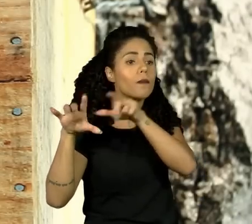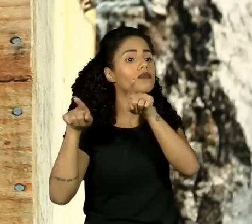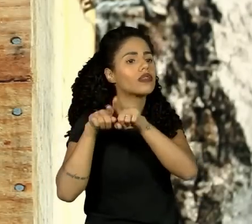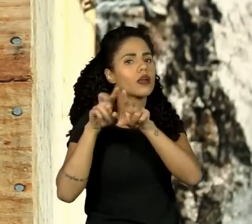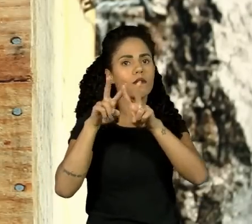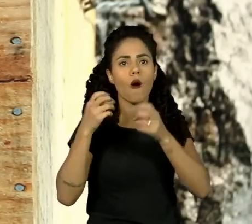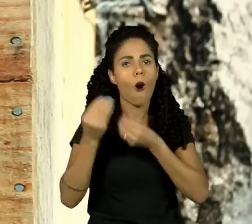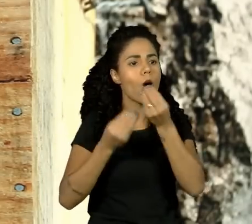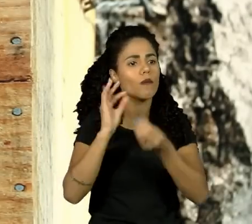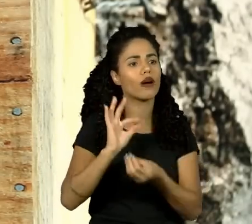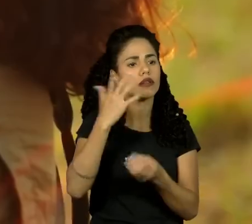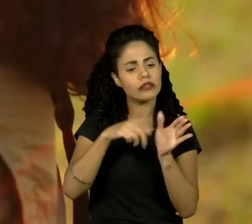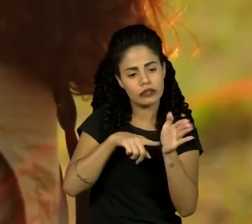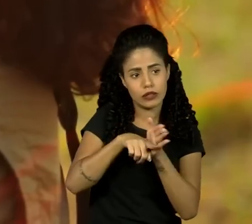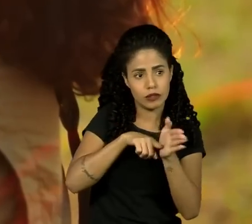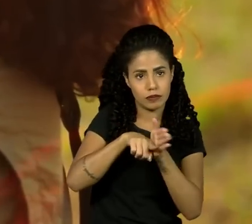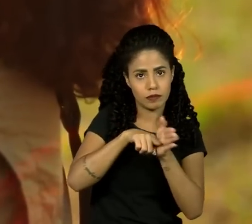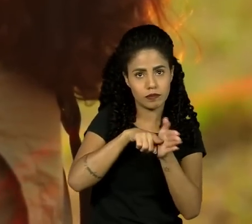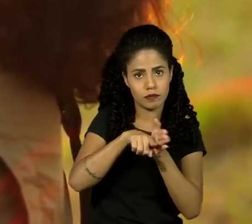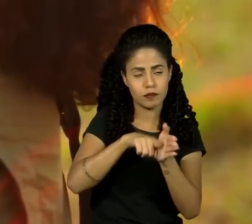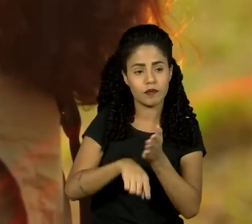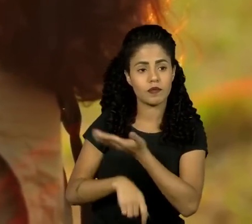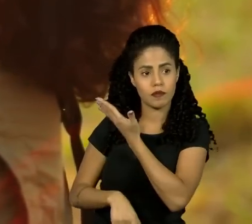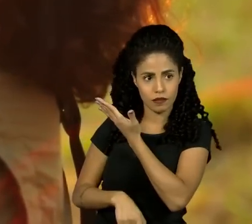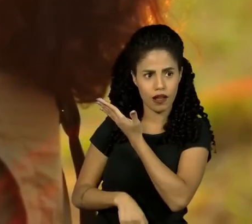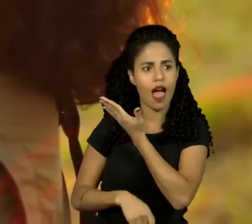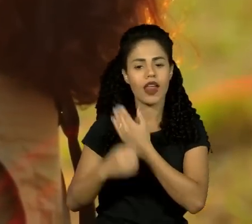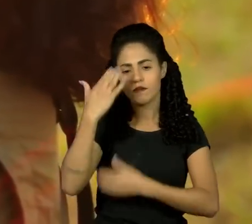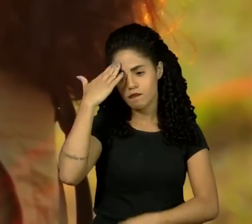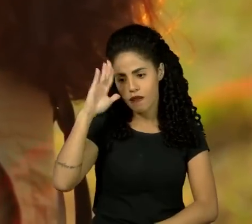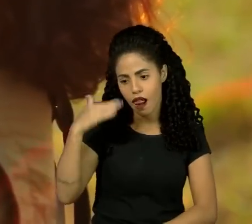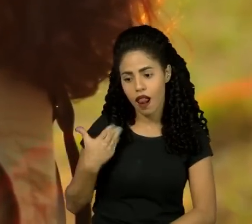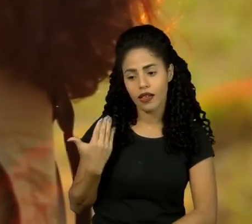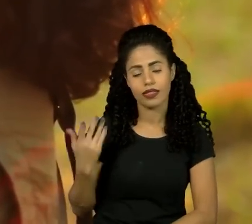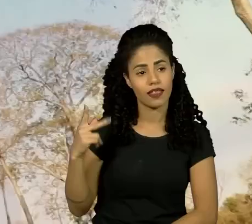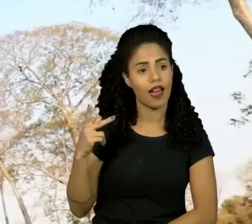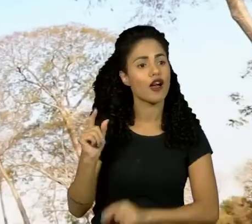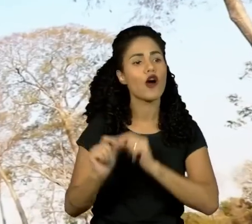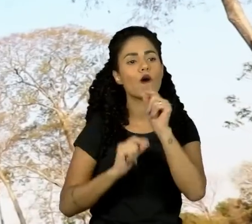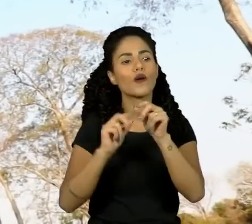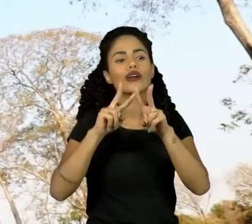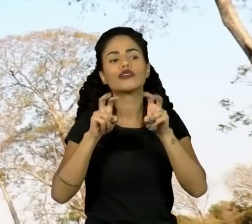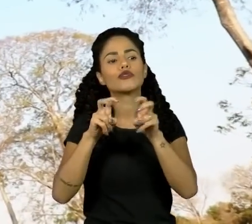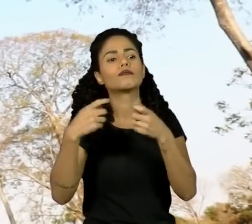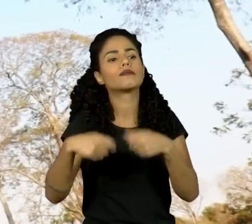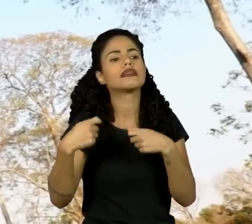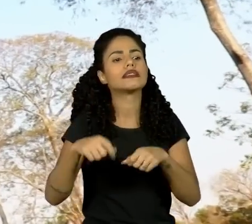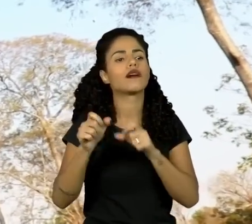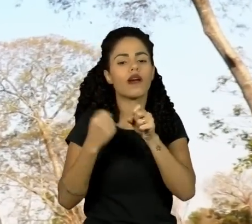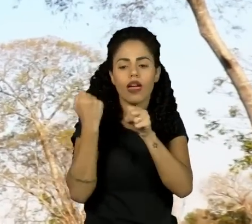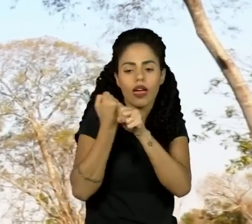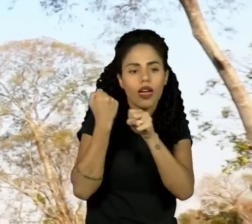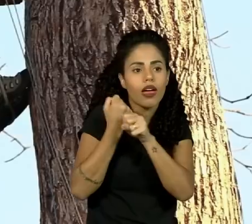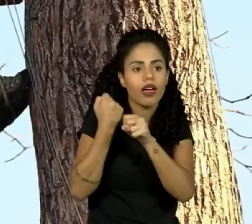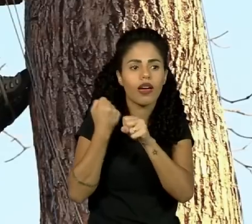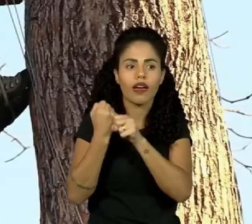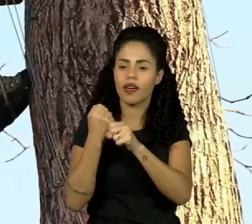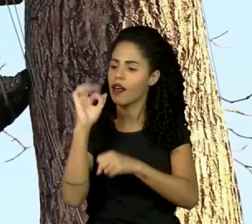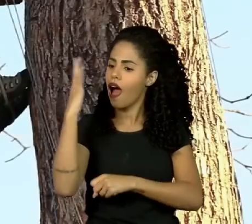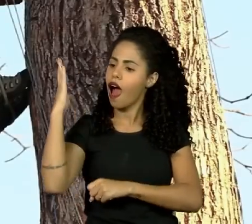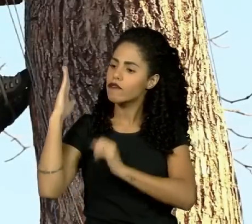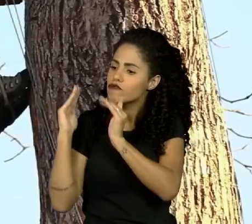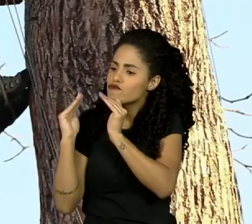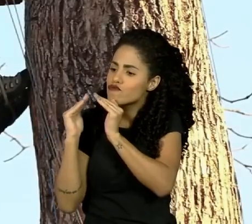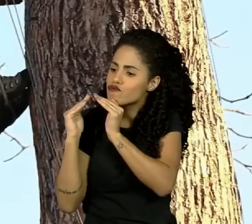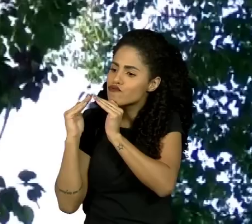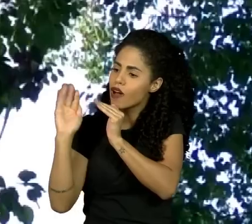uma grande pesquisadora, que é a Neiva Guedes, é uma homenagem do livro a ela, fala sobre a necessidade de criar essas caixinhas de madeira, né,